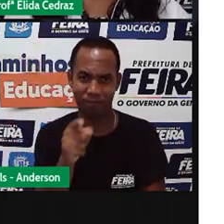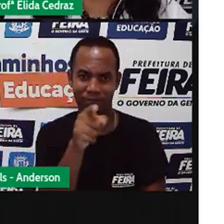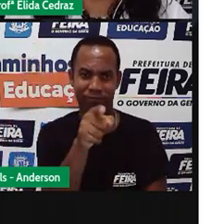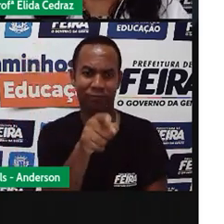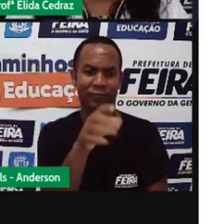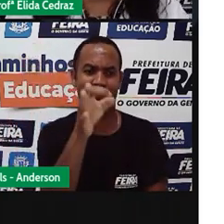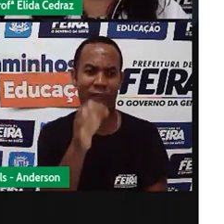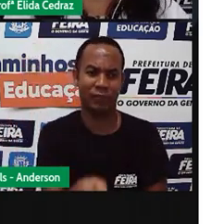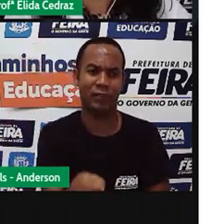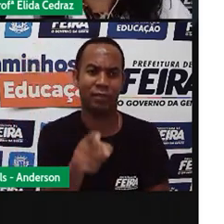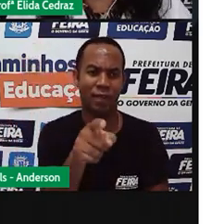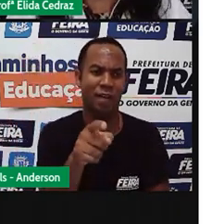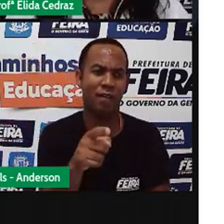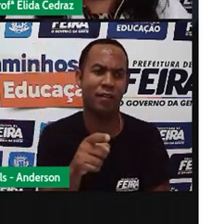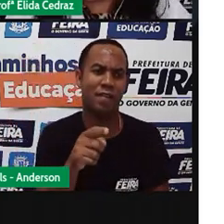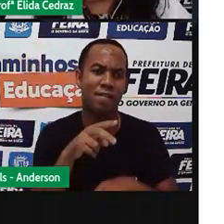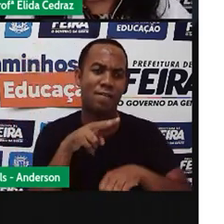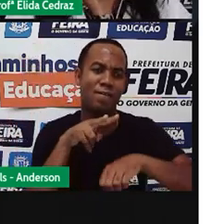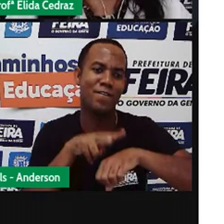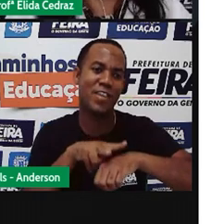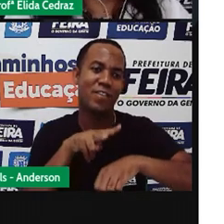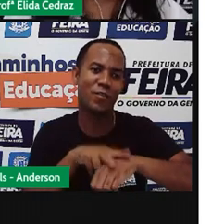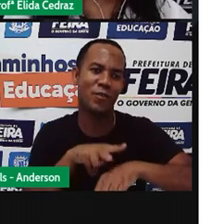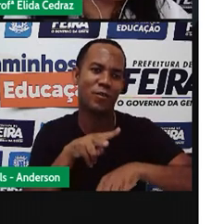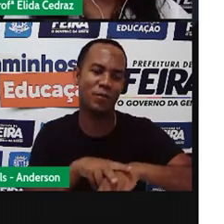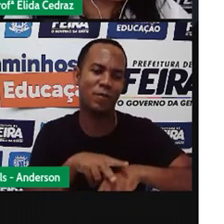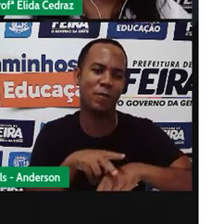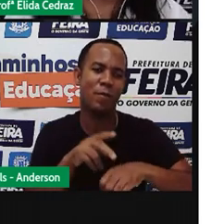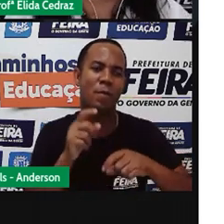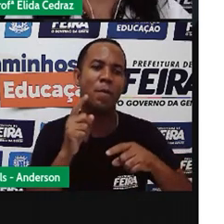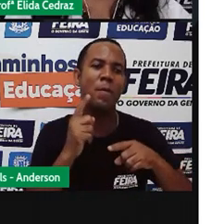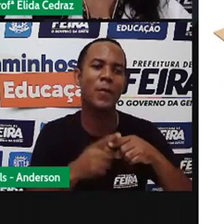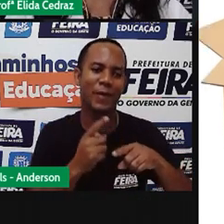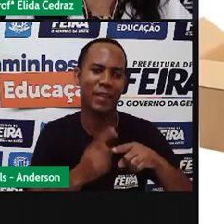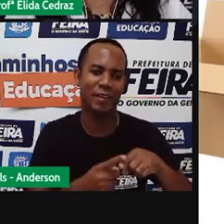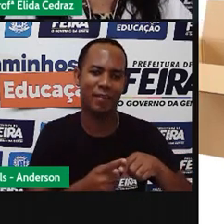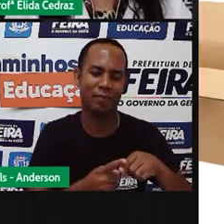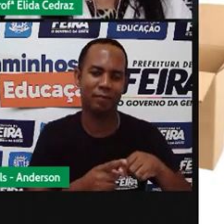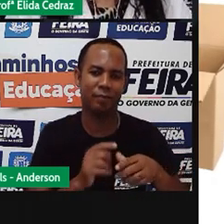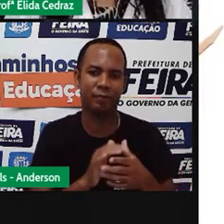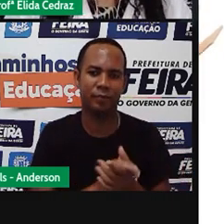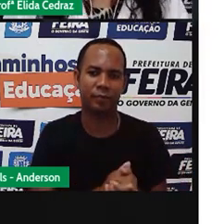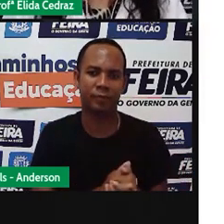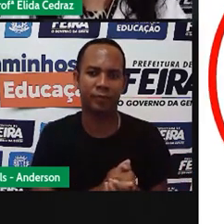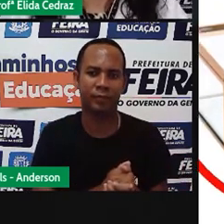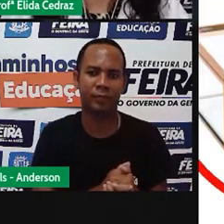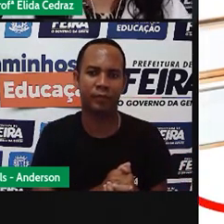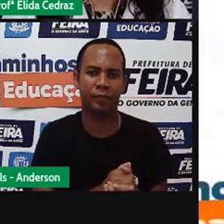ser de vidro. Isso mesmo. Vamos entender o motivo?